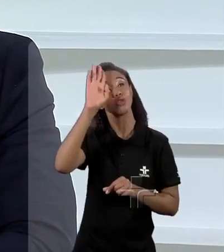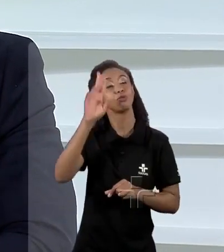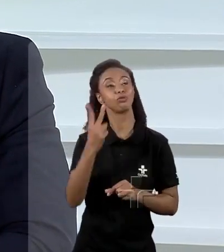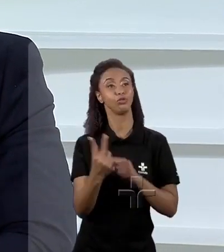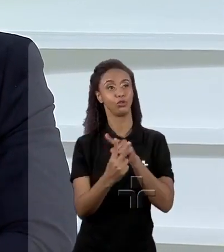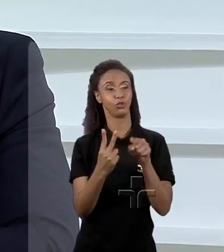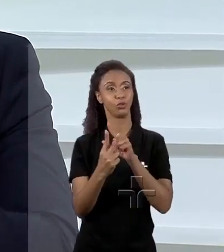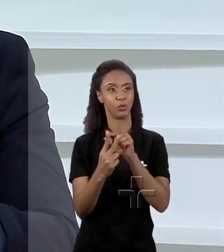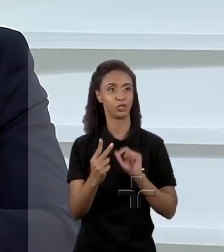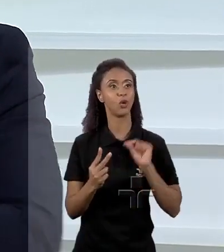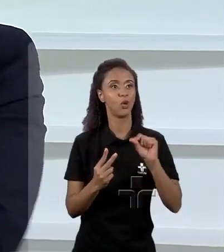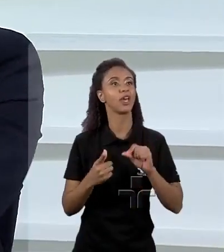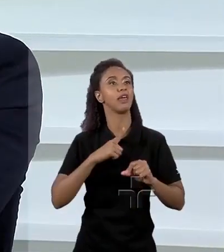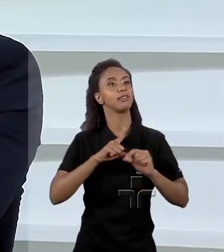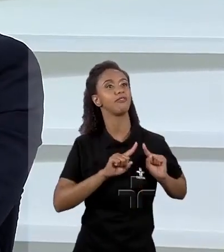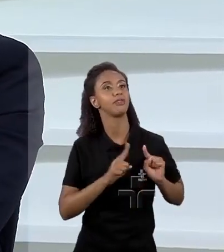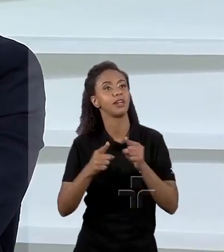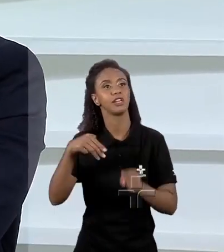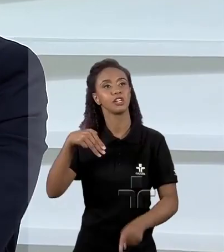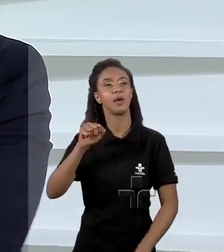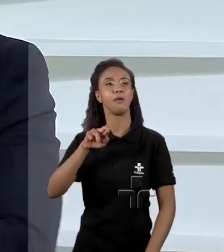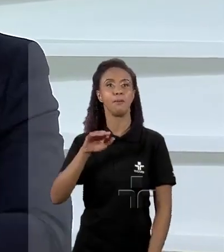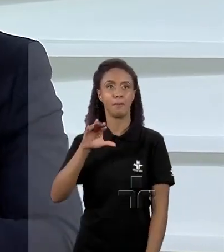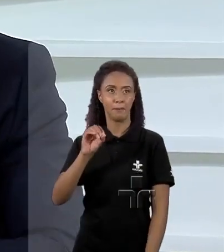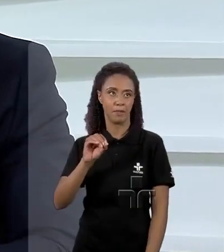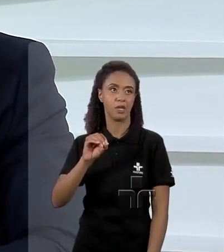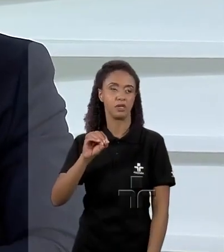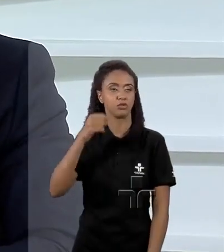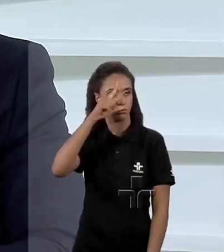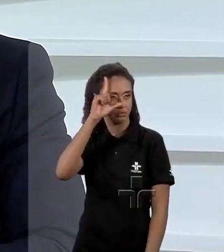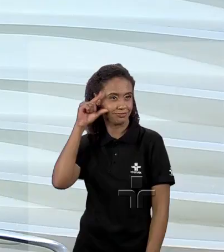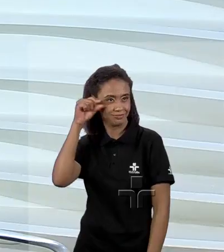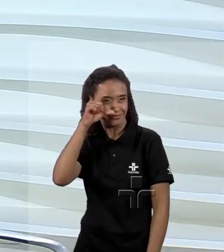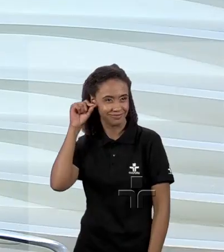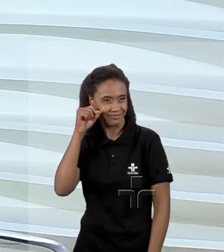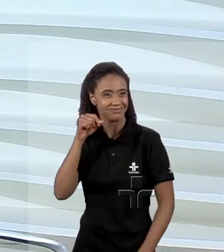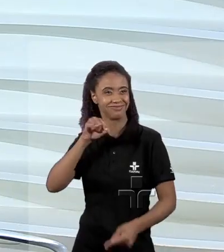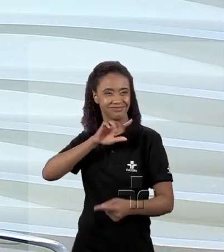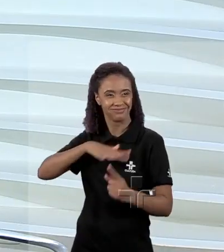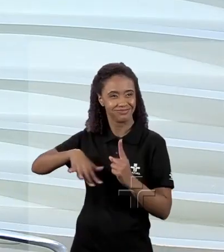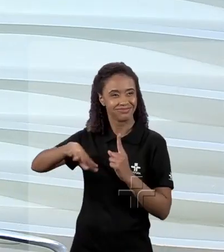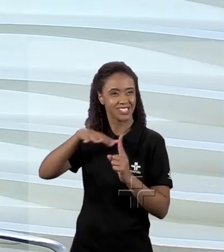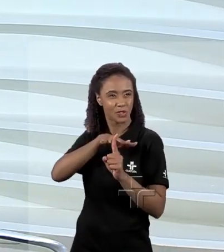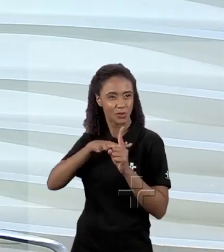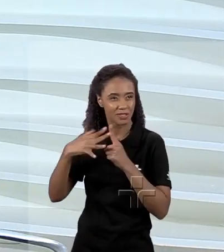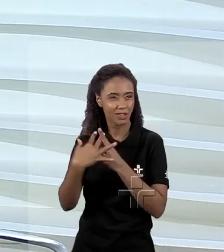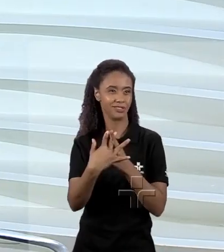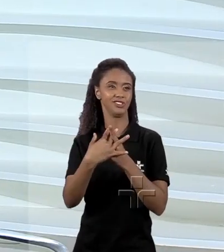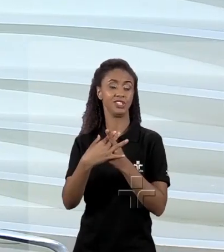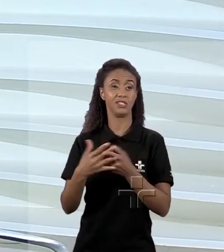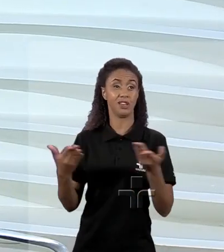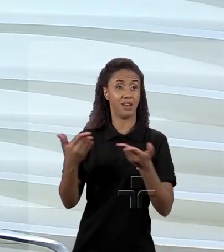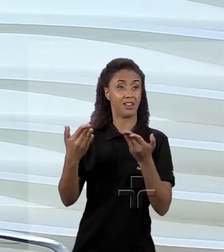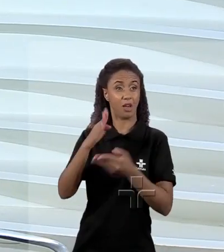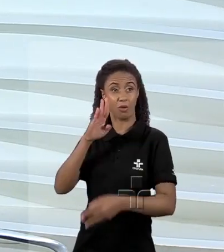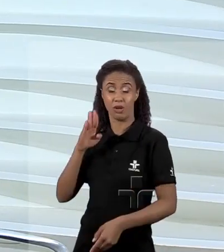PT, critico o Márcio França, associando ele ao ideário socialista. E agora, mais recentemente, com o voto Bolsodória, o senhor tem emulado o que